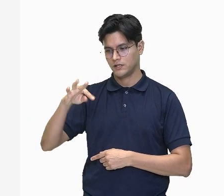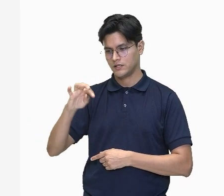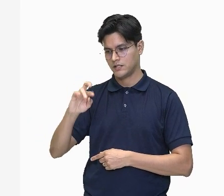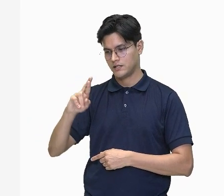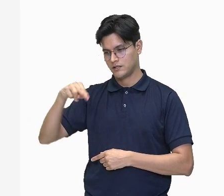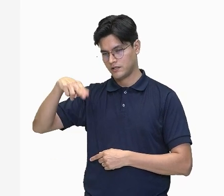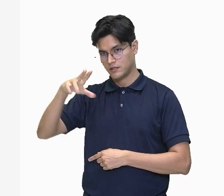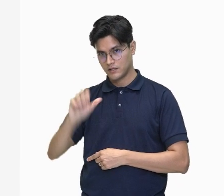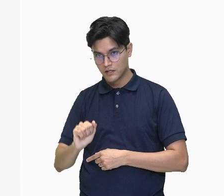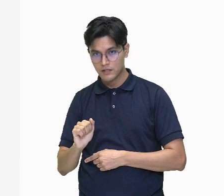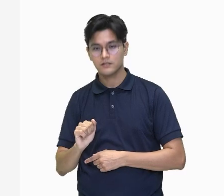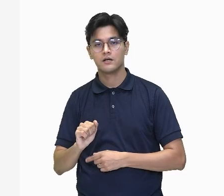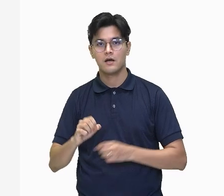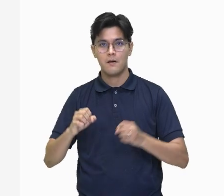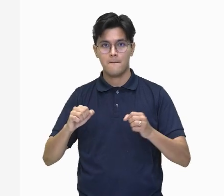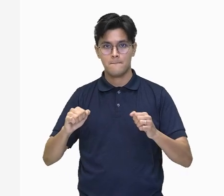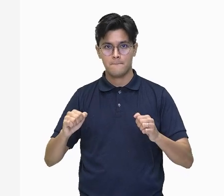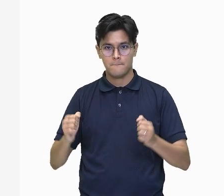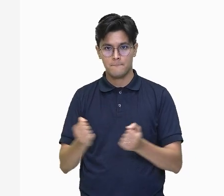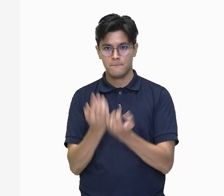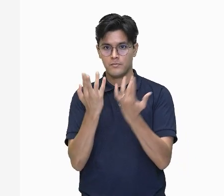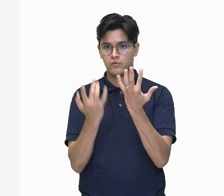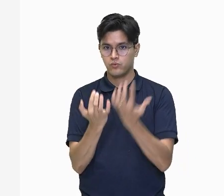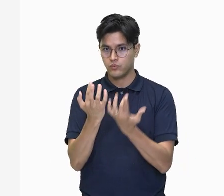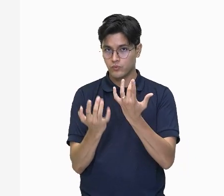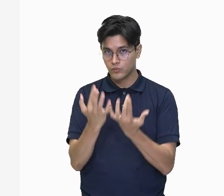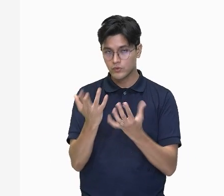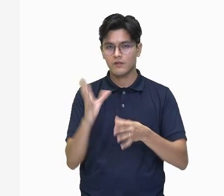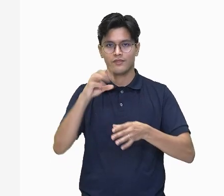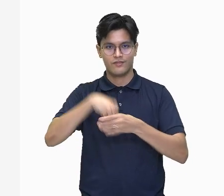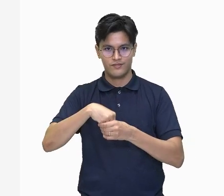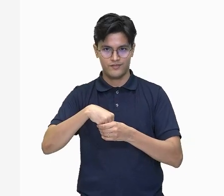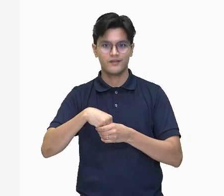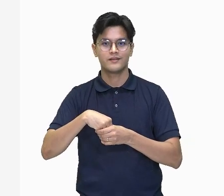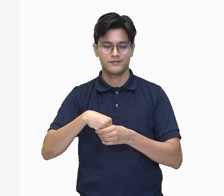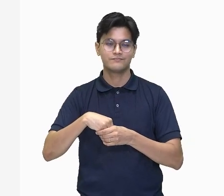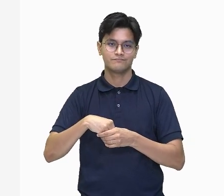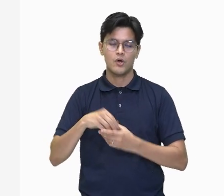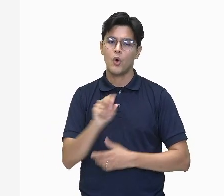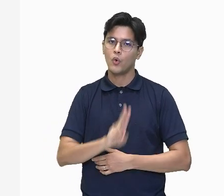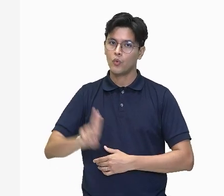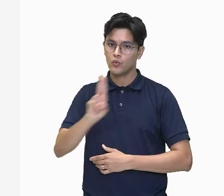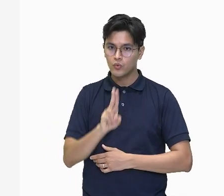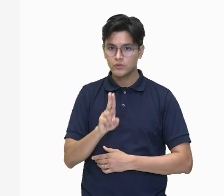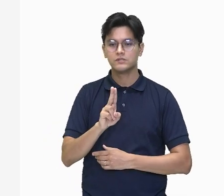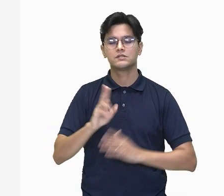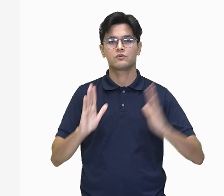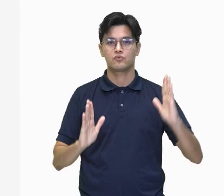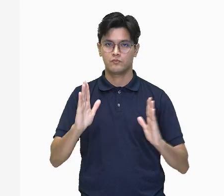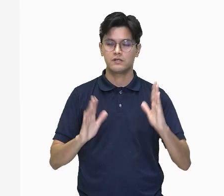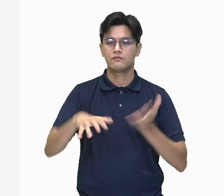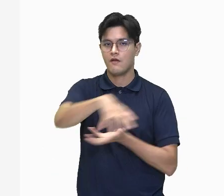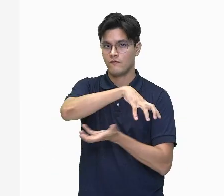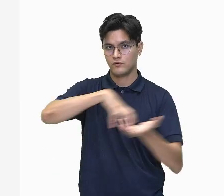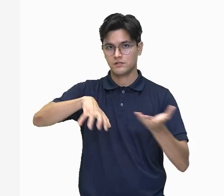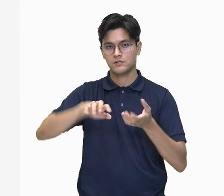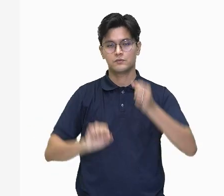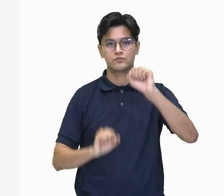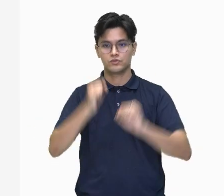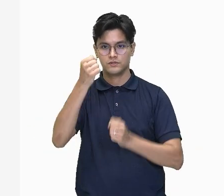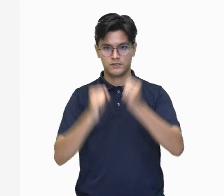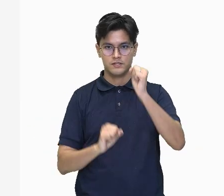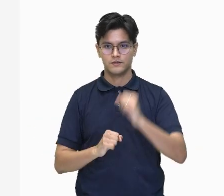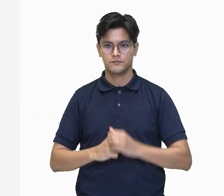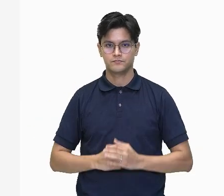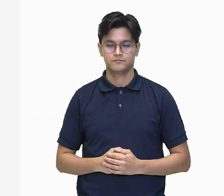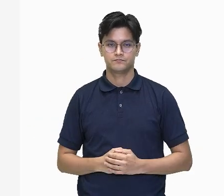como resultado da evolução tecnológica dos motores a vapor, muito usados durante a Revolução Industrial. Enquanto o